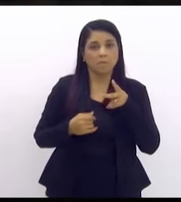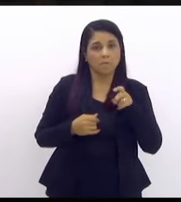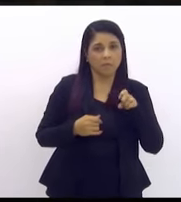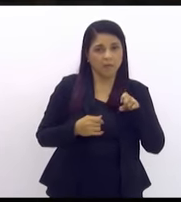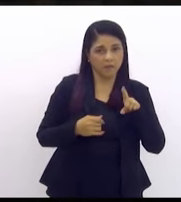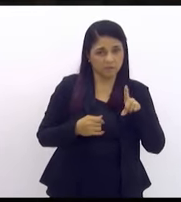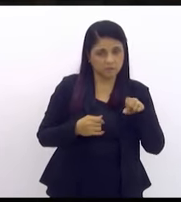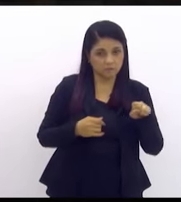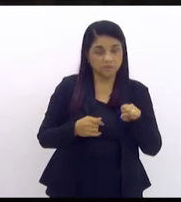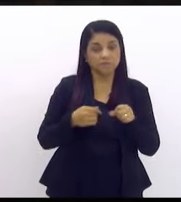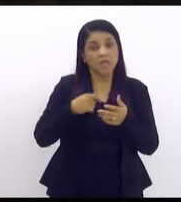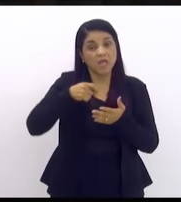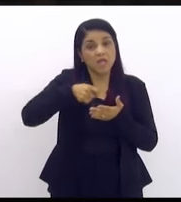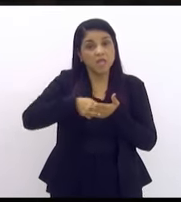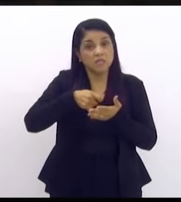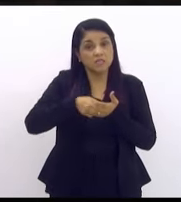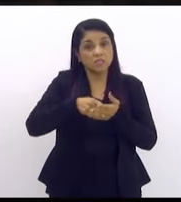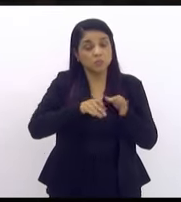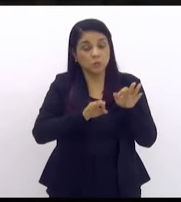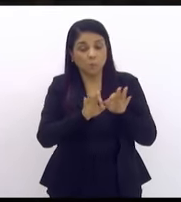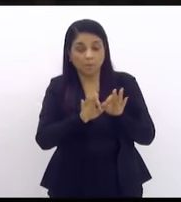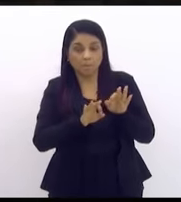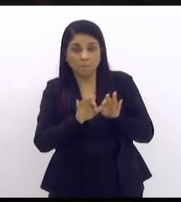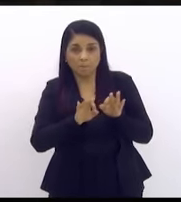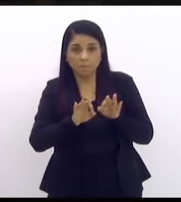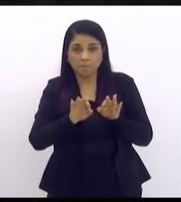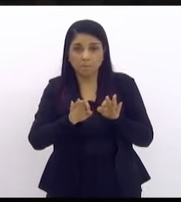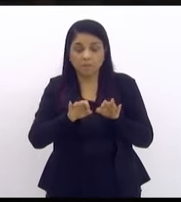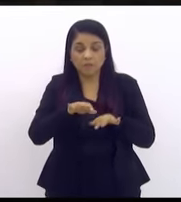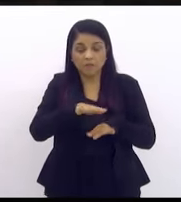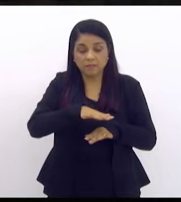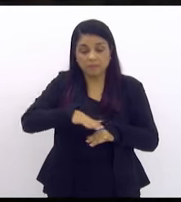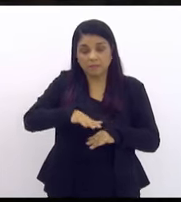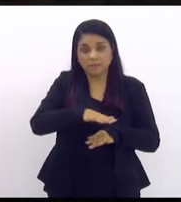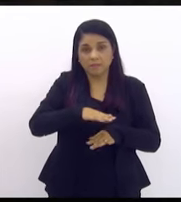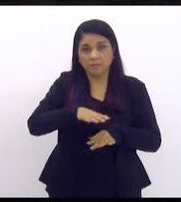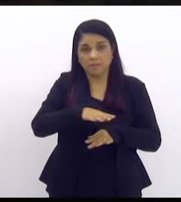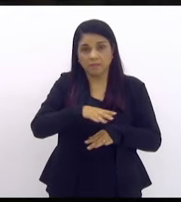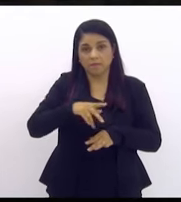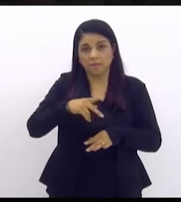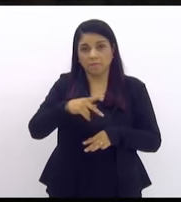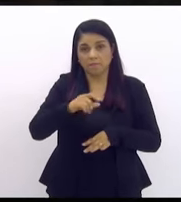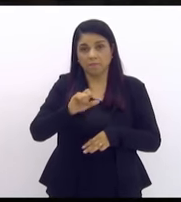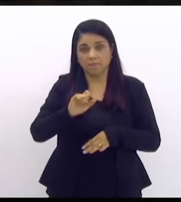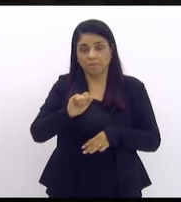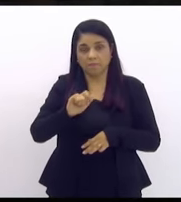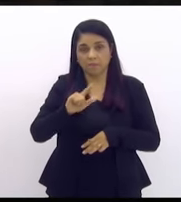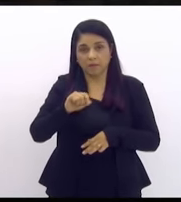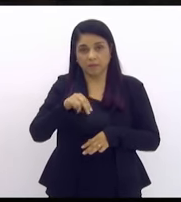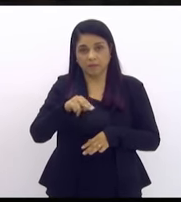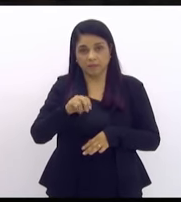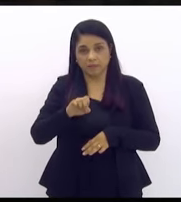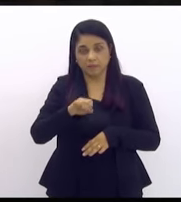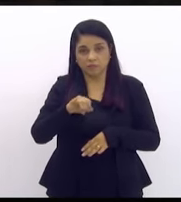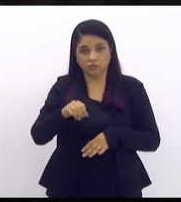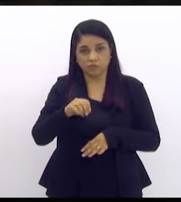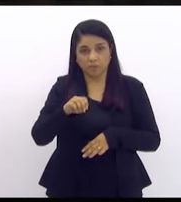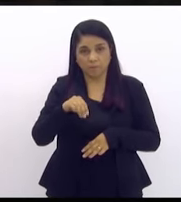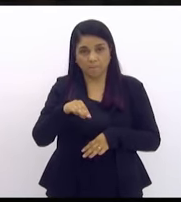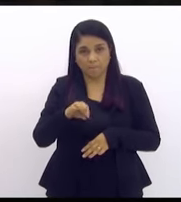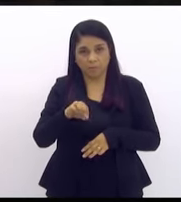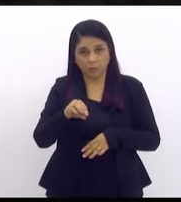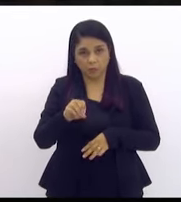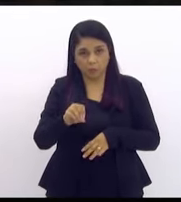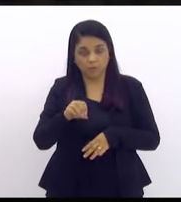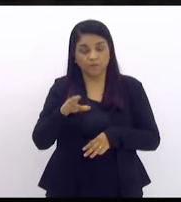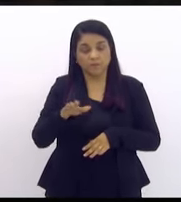exigir um planejamento territorial. O que falou aqui a deputada